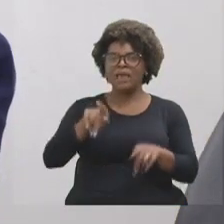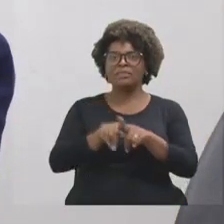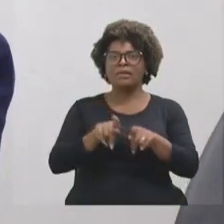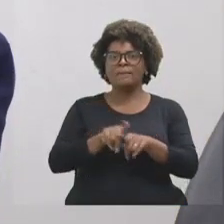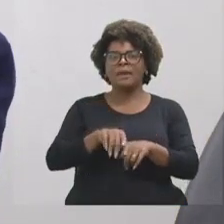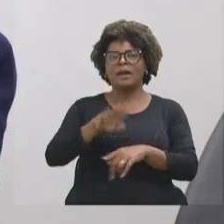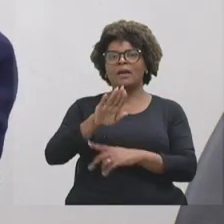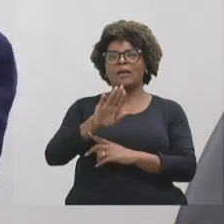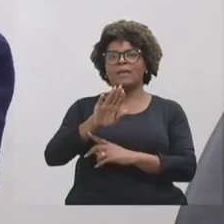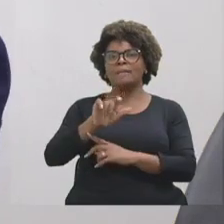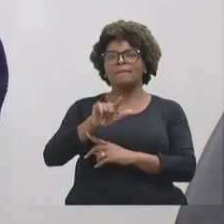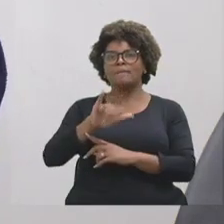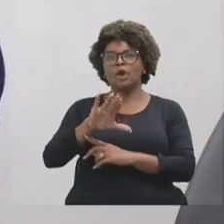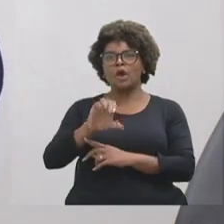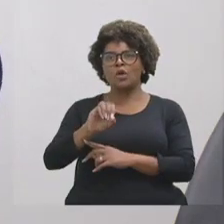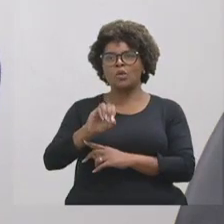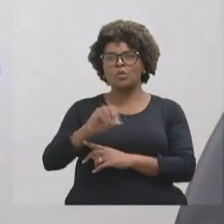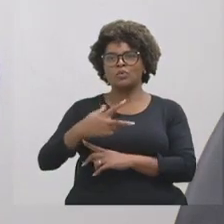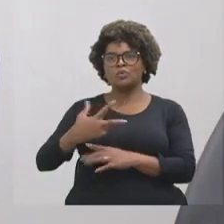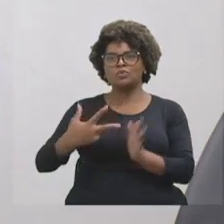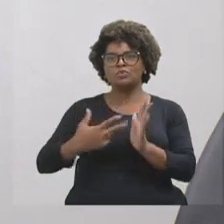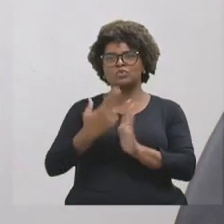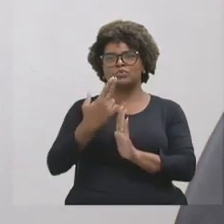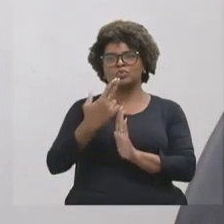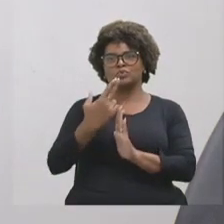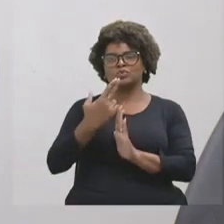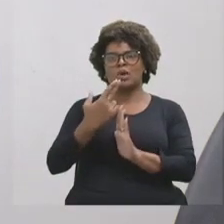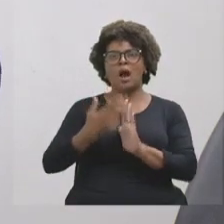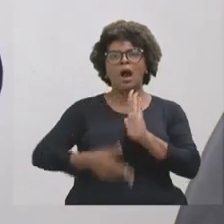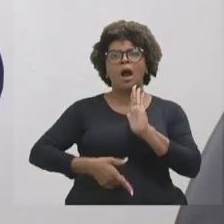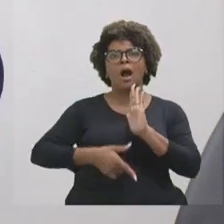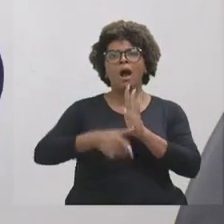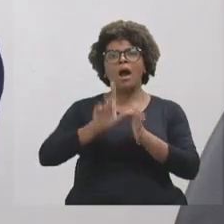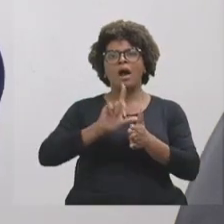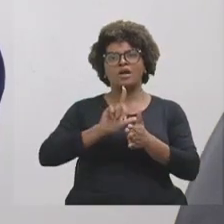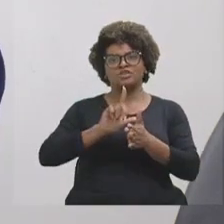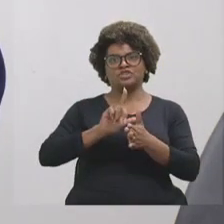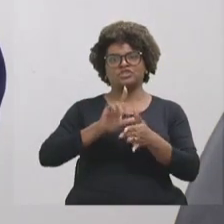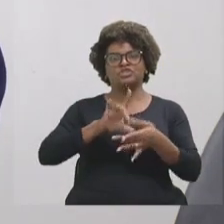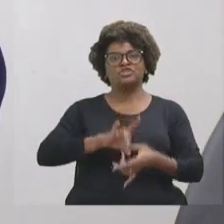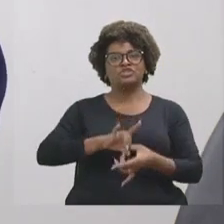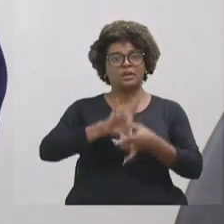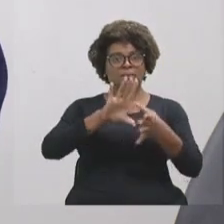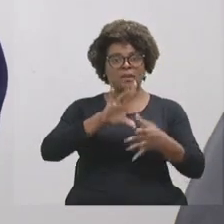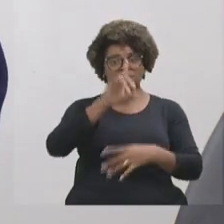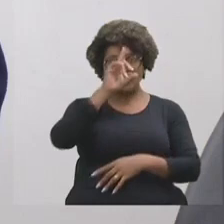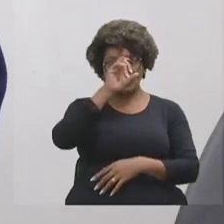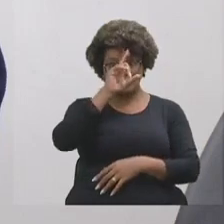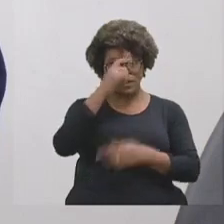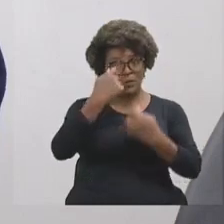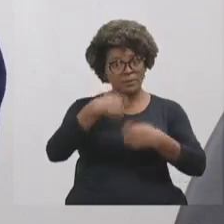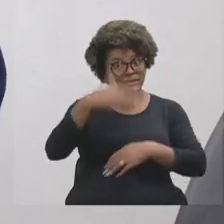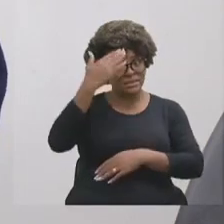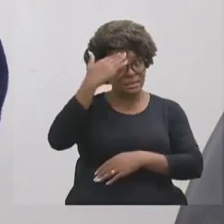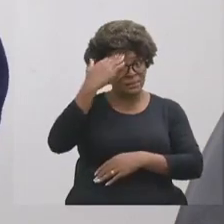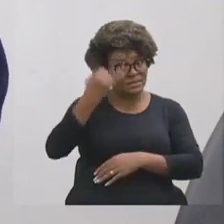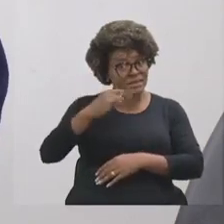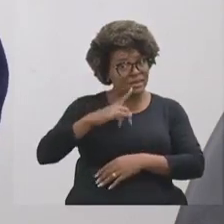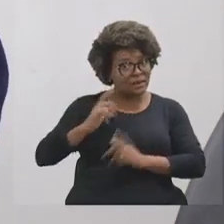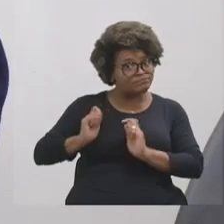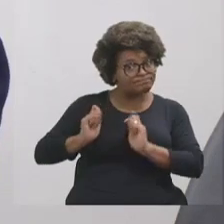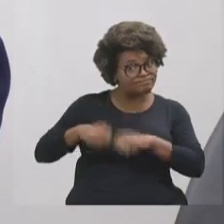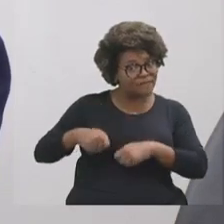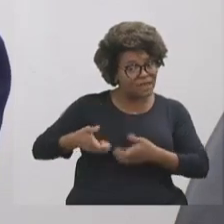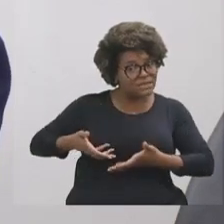eu acho que antes a gente habilitar um hospital a gente tem que saber se tem a capacidade de servir a população